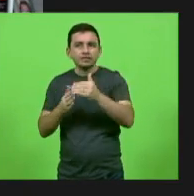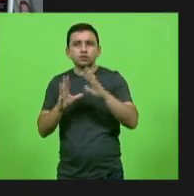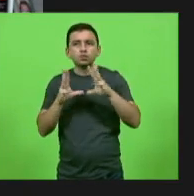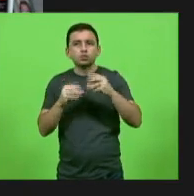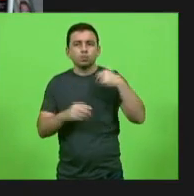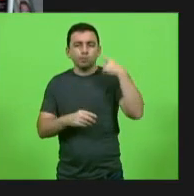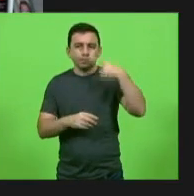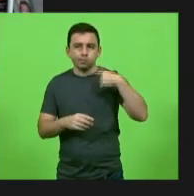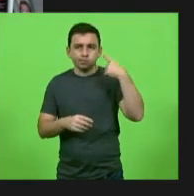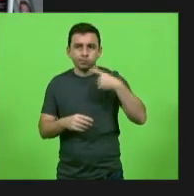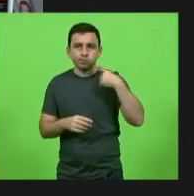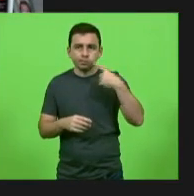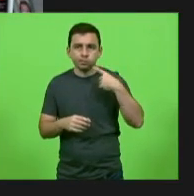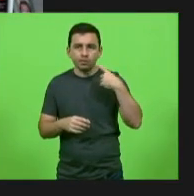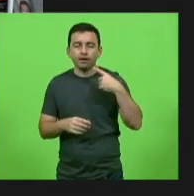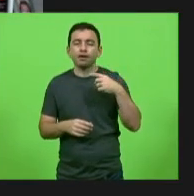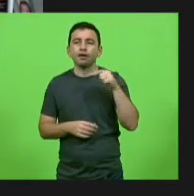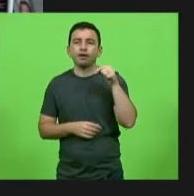aqui